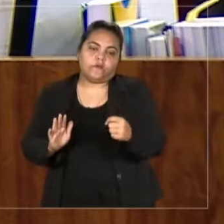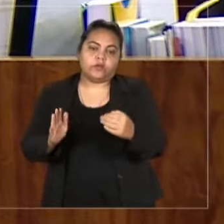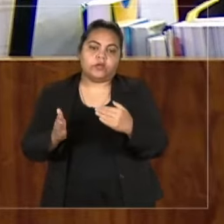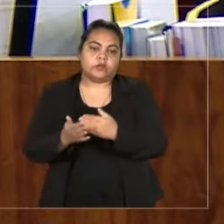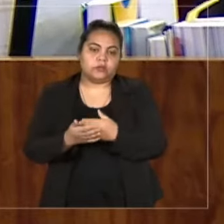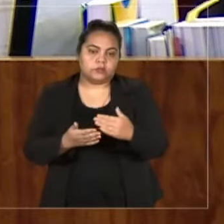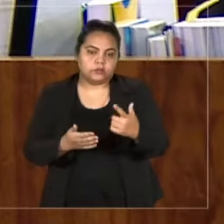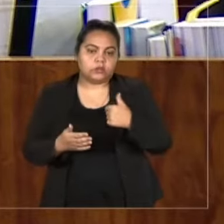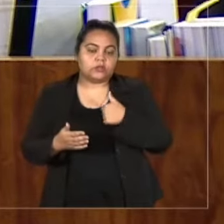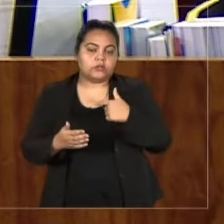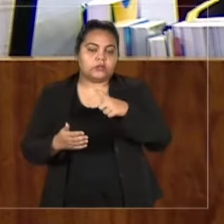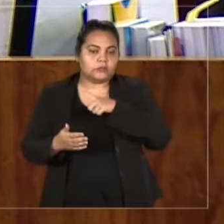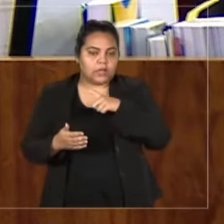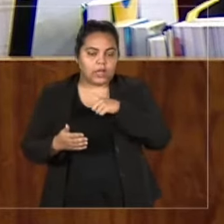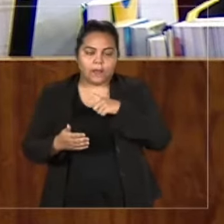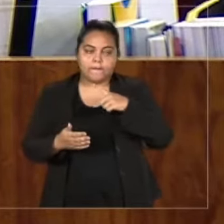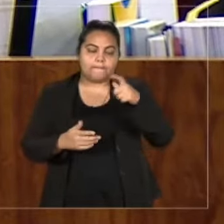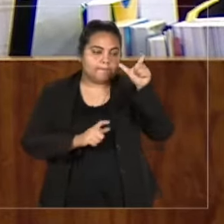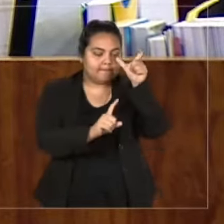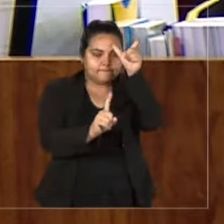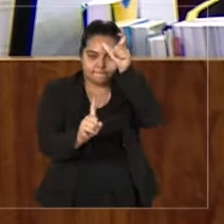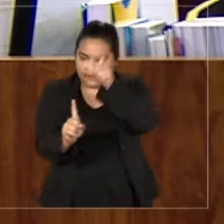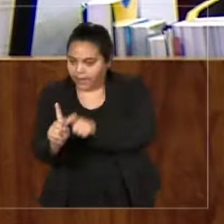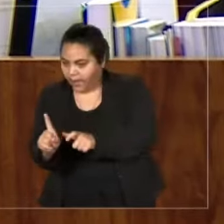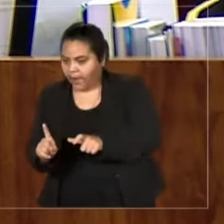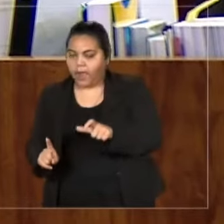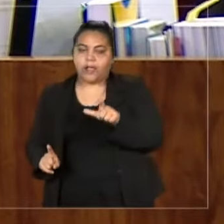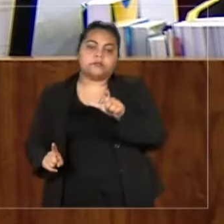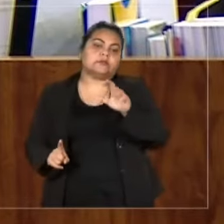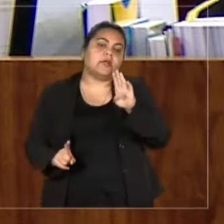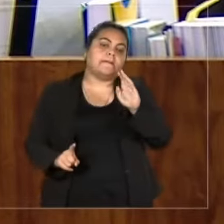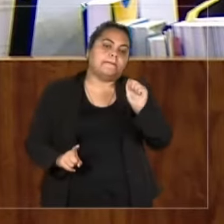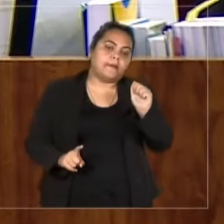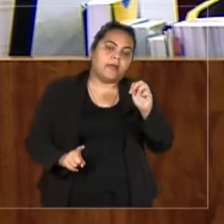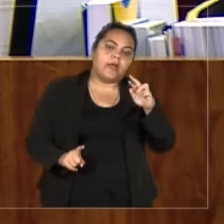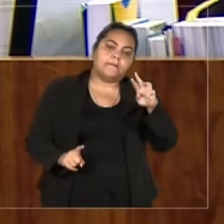XX, com figuras como a de Rui Barbosa,